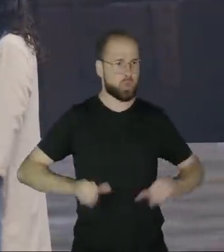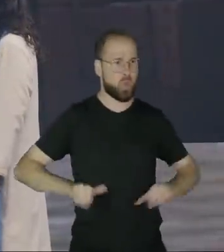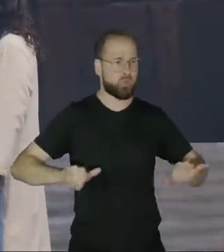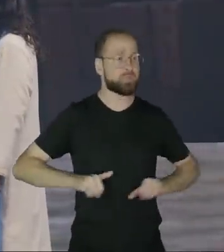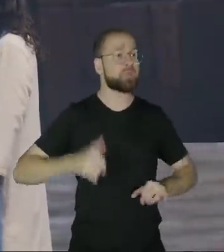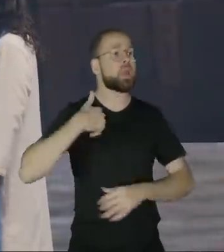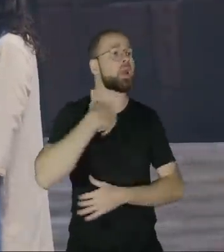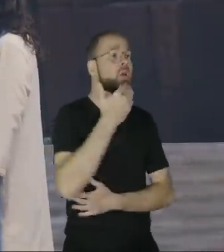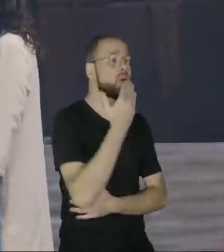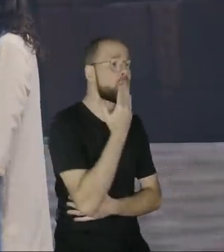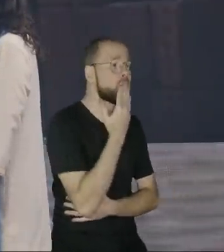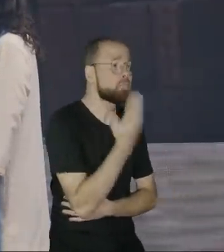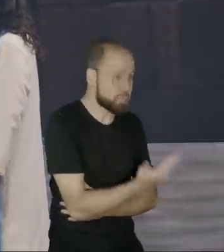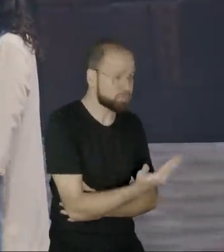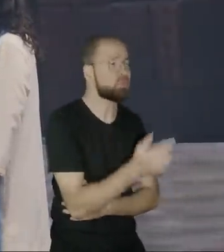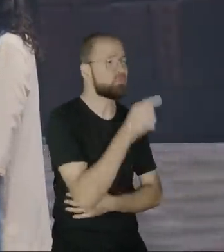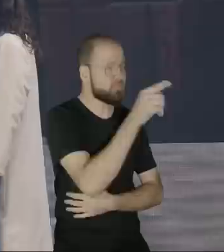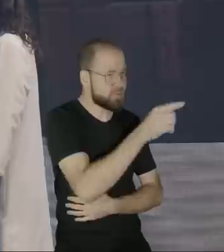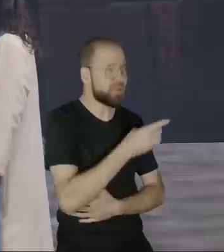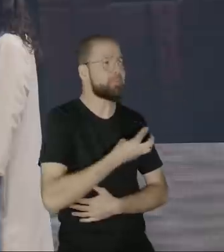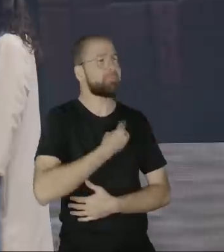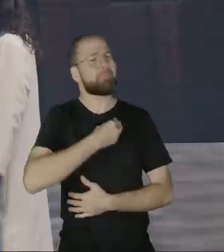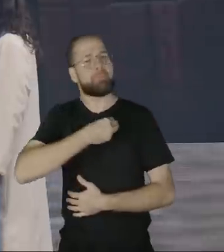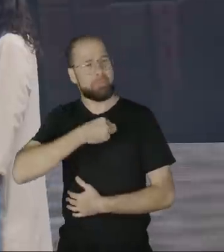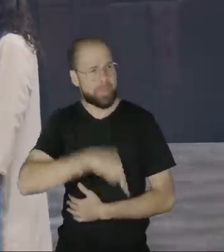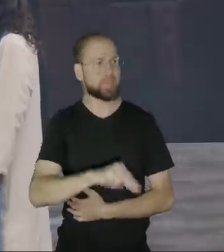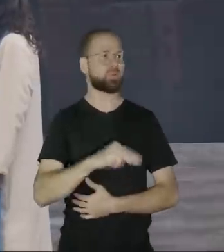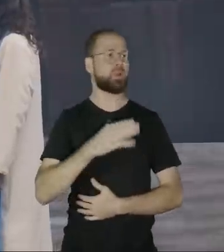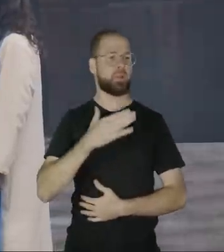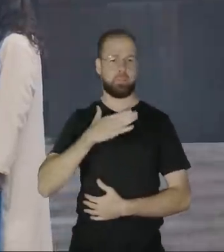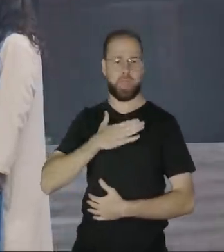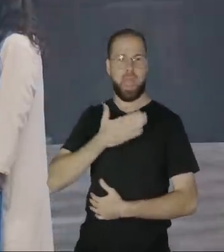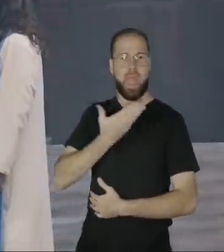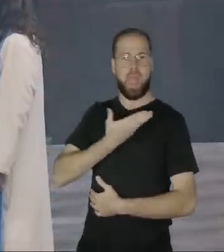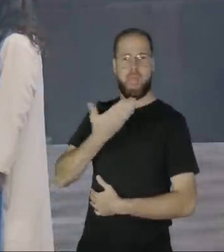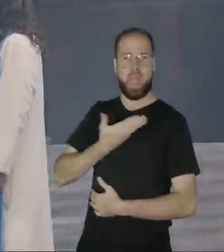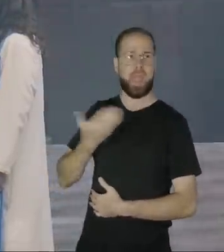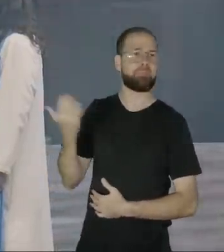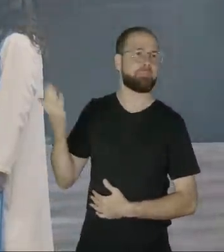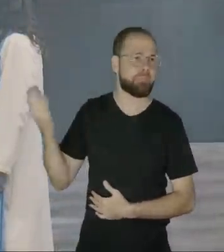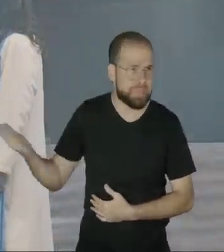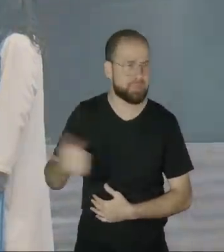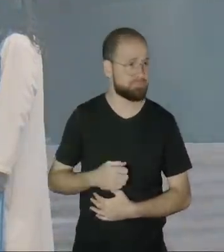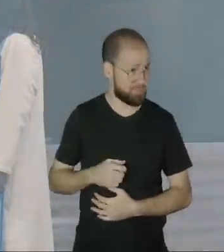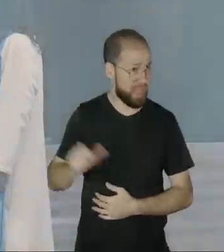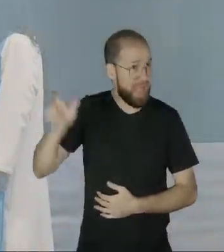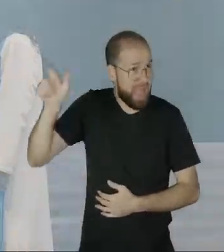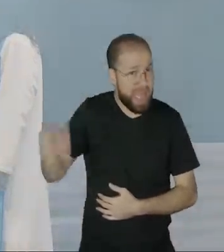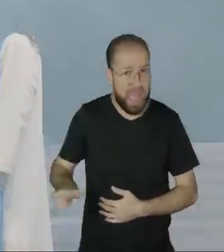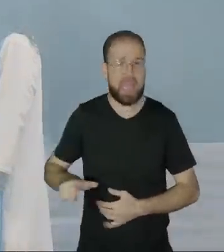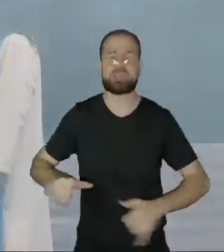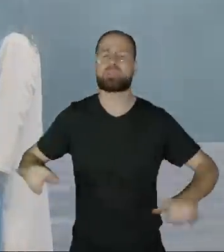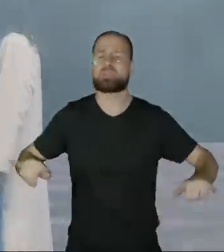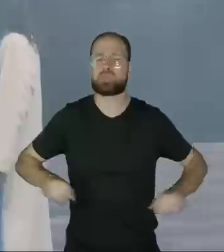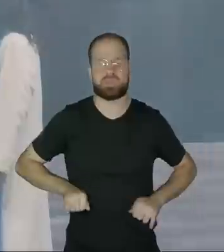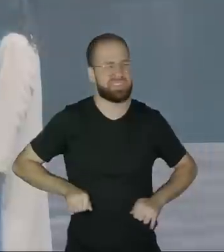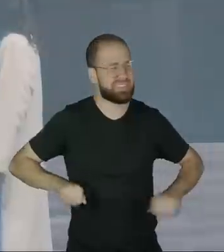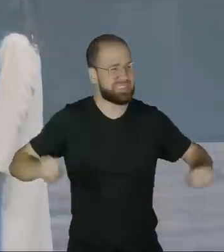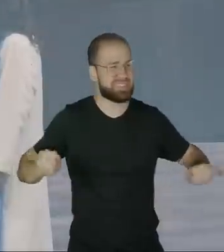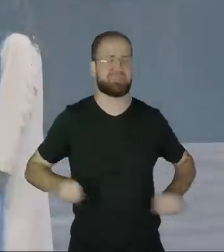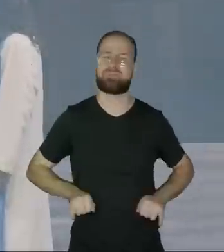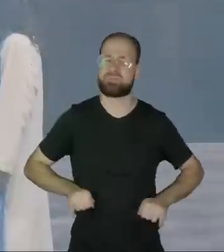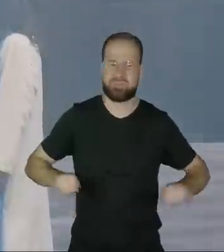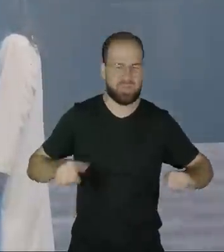Senhor, é que tenha misericórdia da minha amiga. Ela está sofrendo muito.